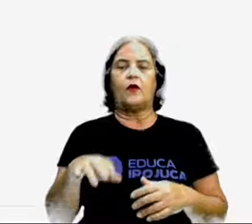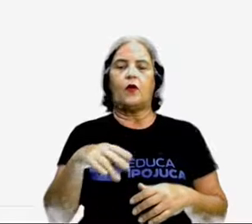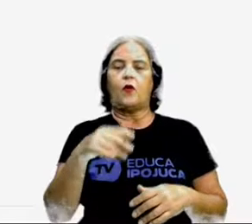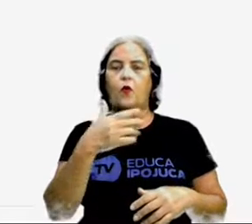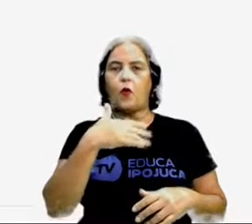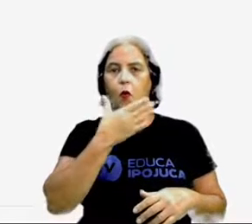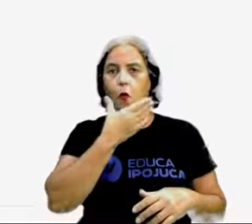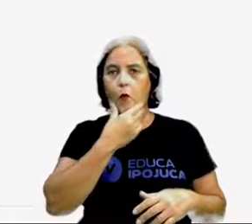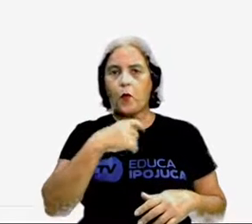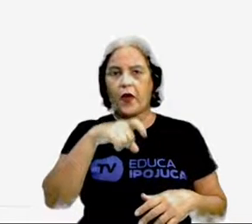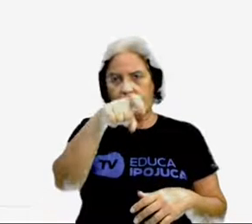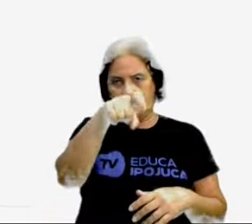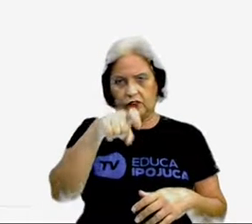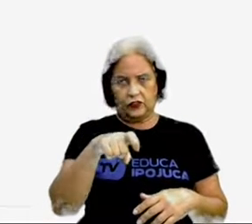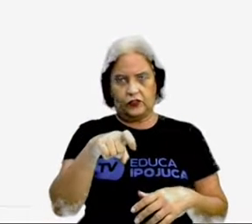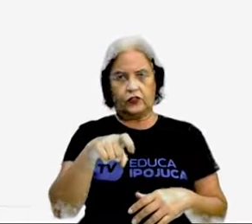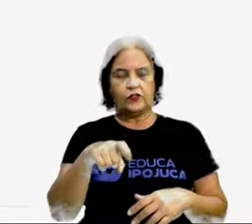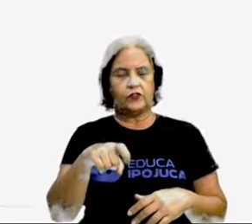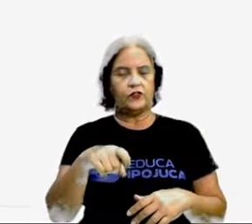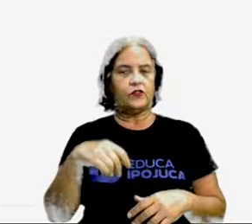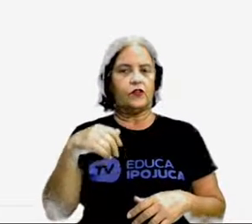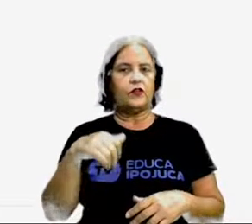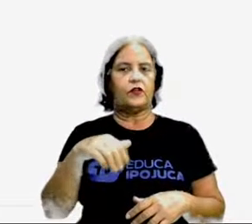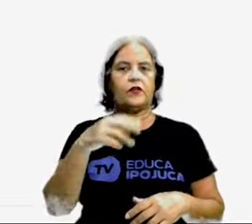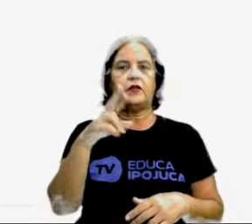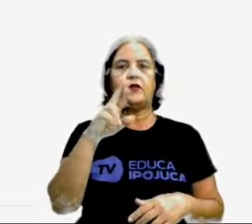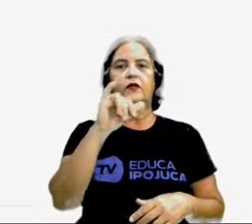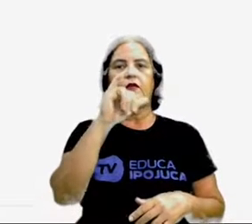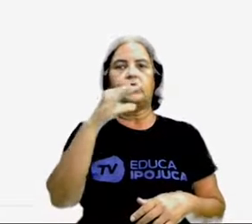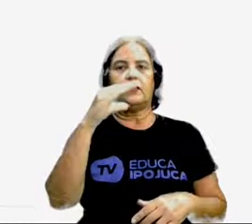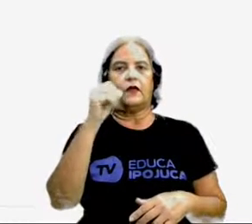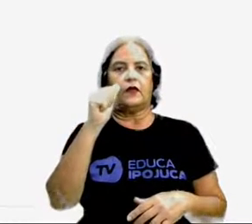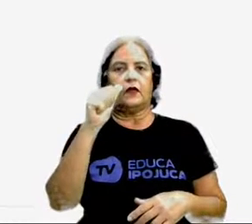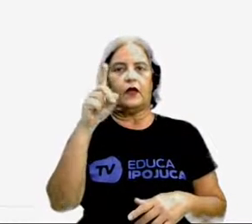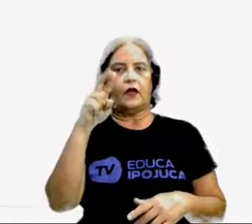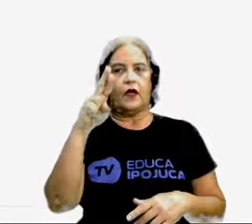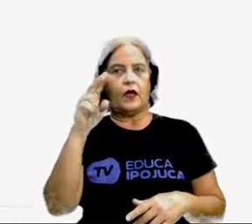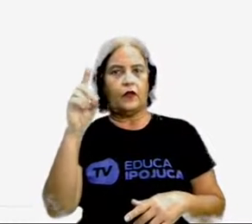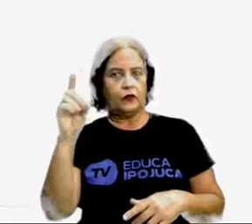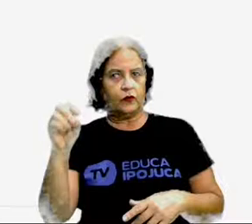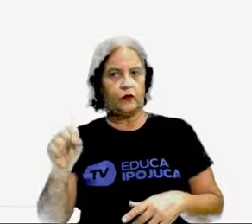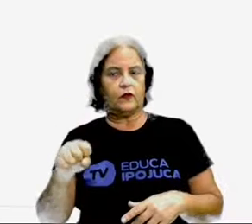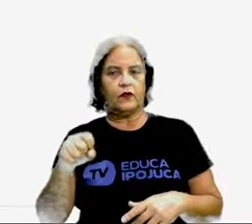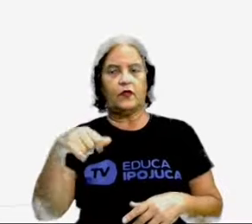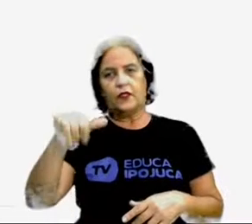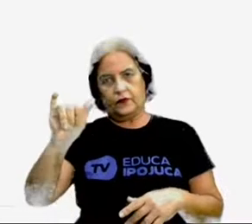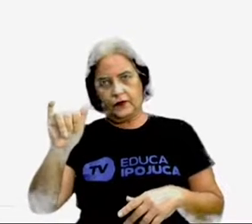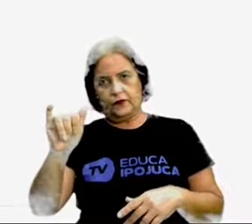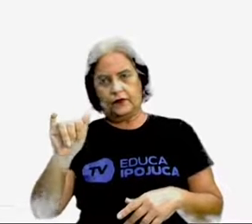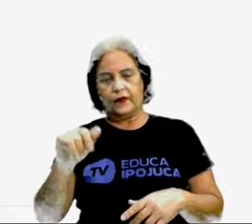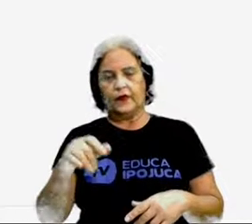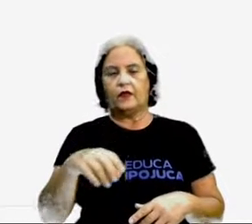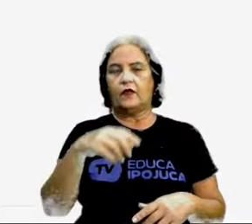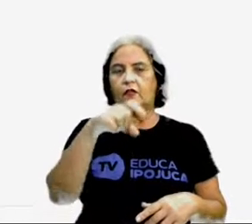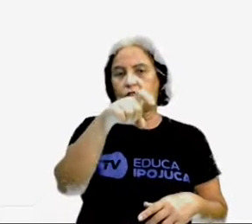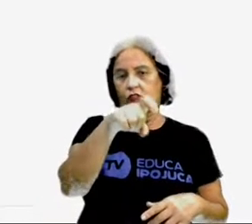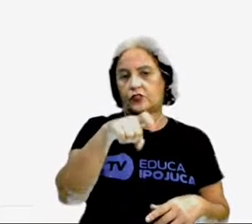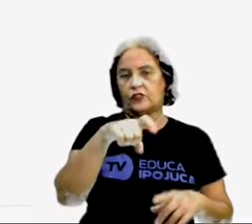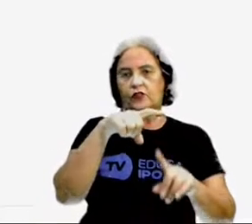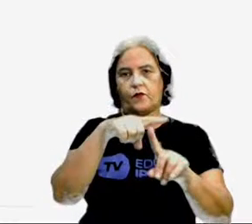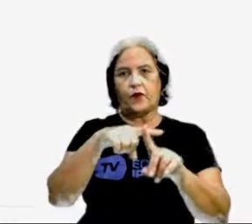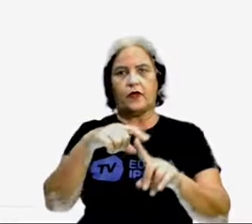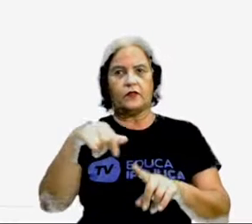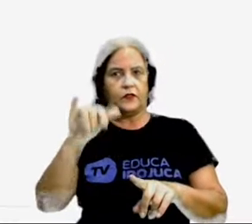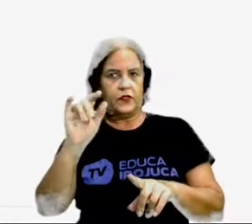é x e que Ricardo é y. X mais y deu igual a 59, que é a